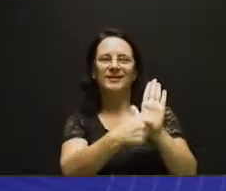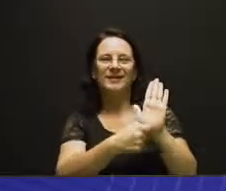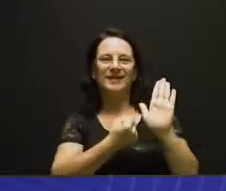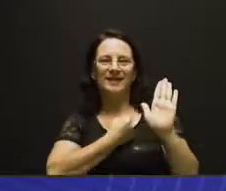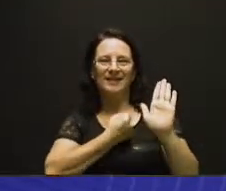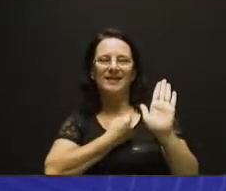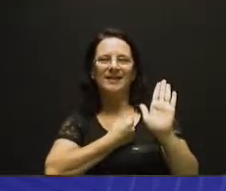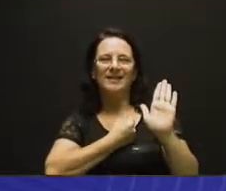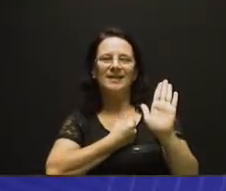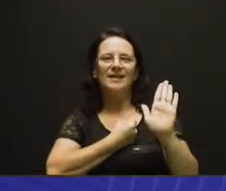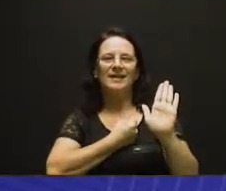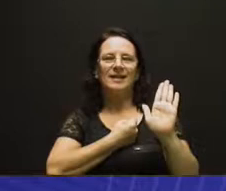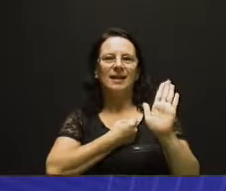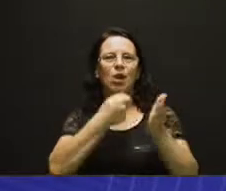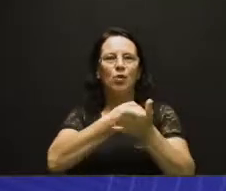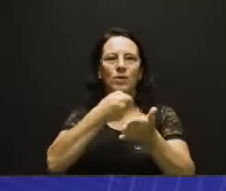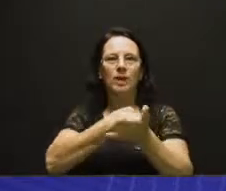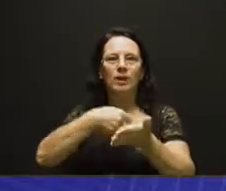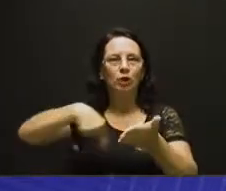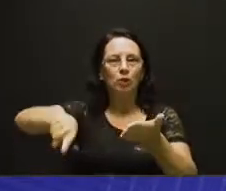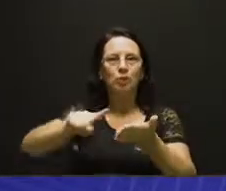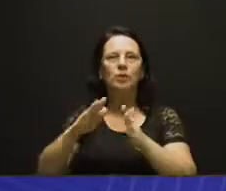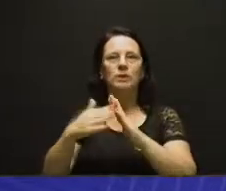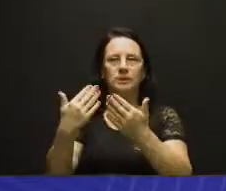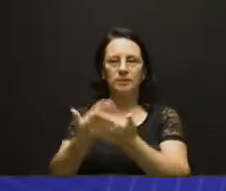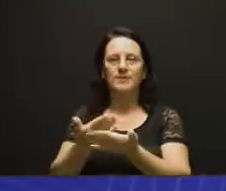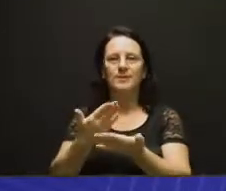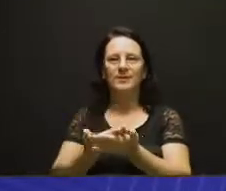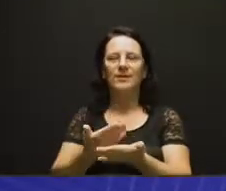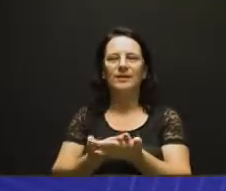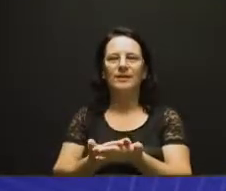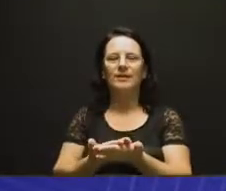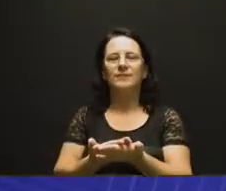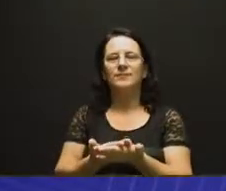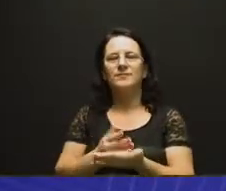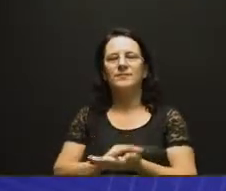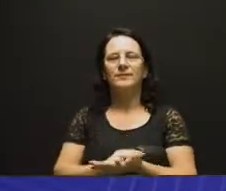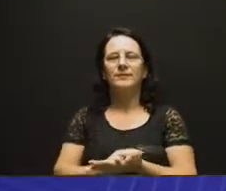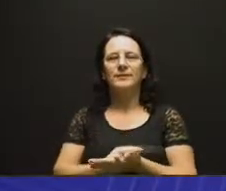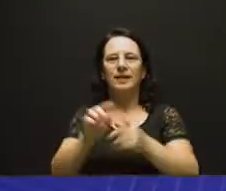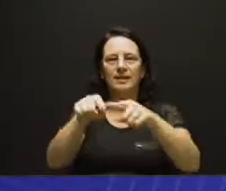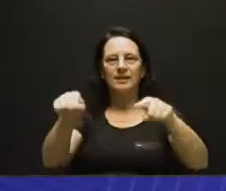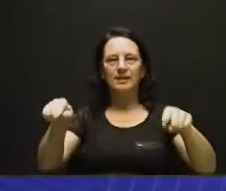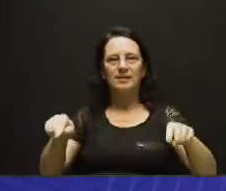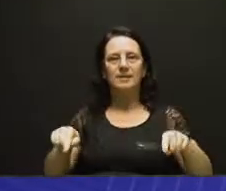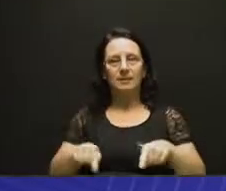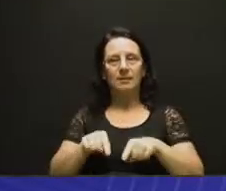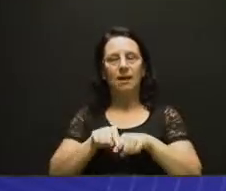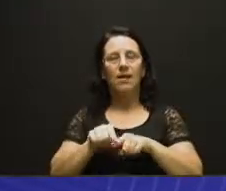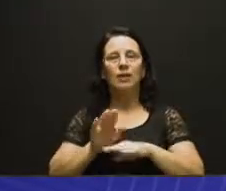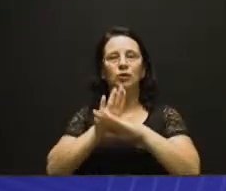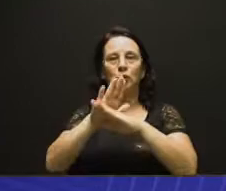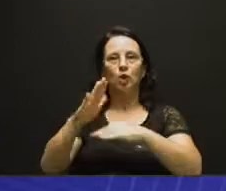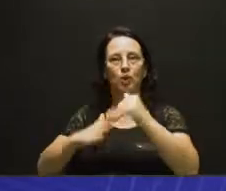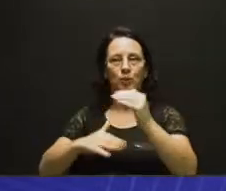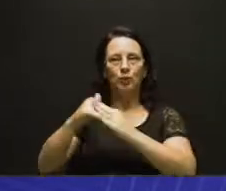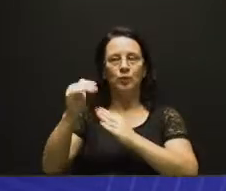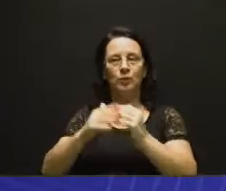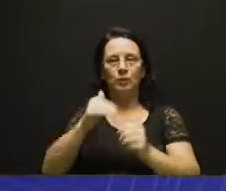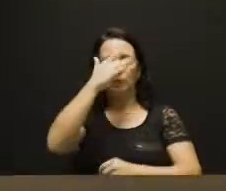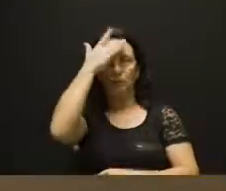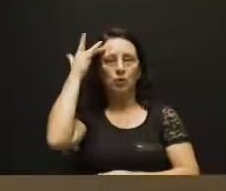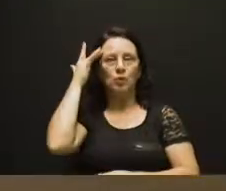obrigatória em todas as unidades esse espaço multi profissional essa sala de recursos para pessoas com alguma